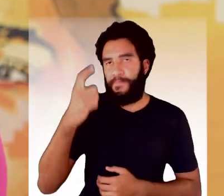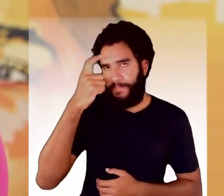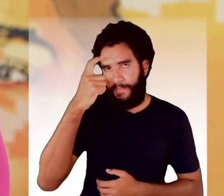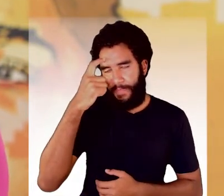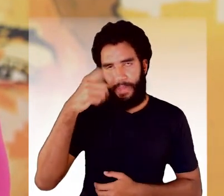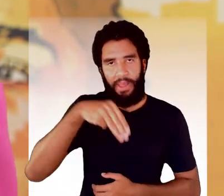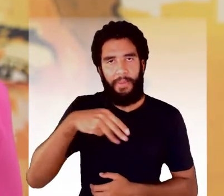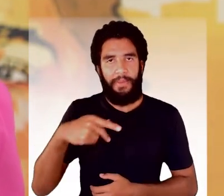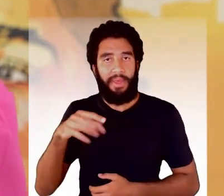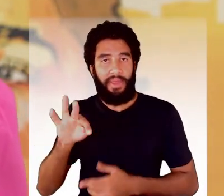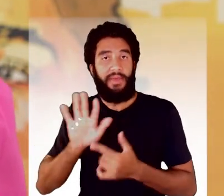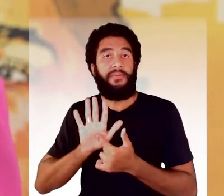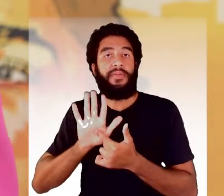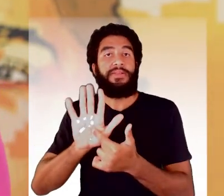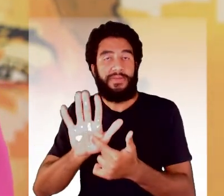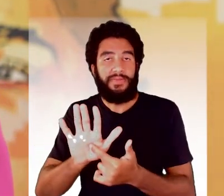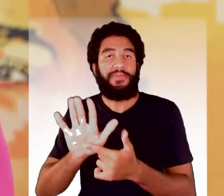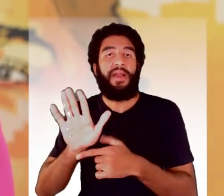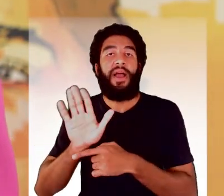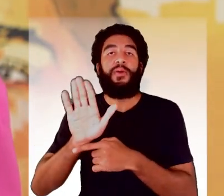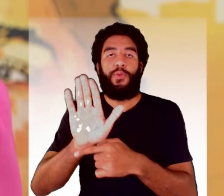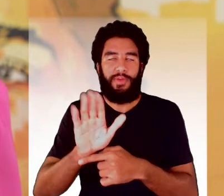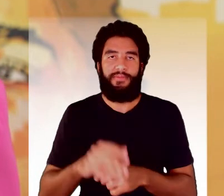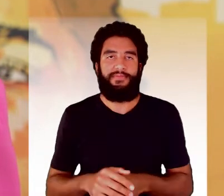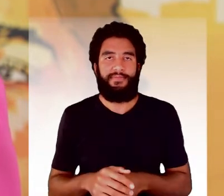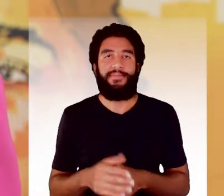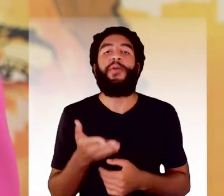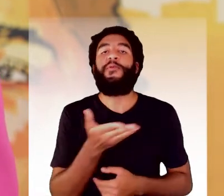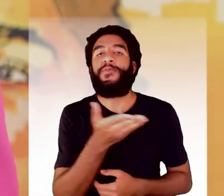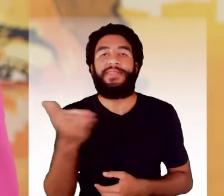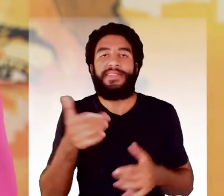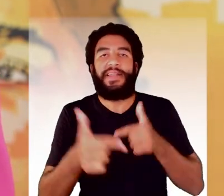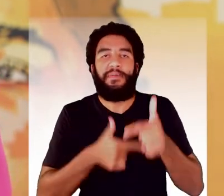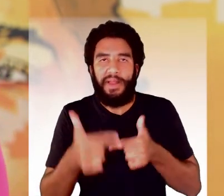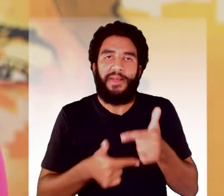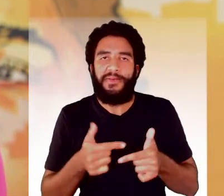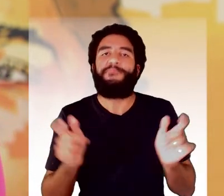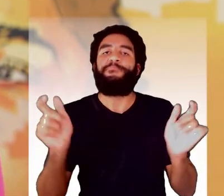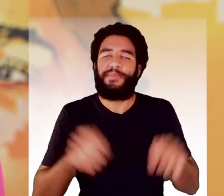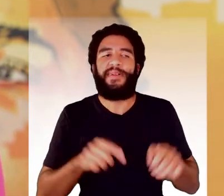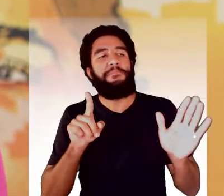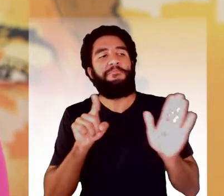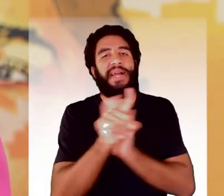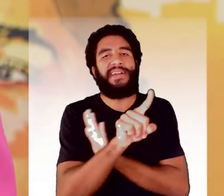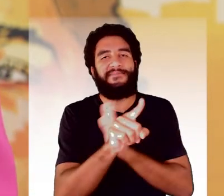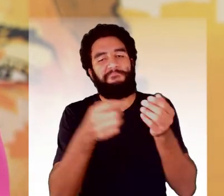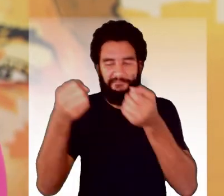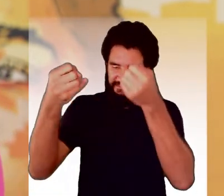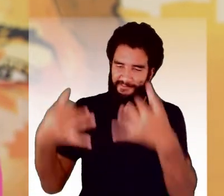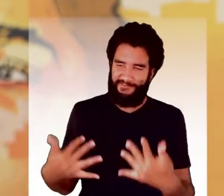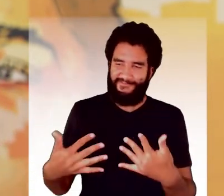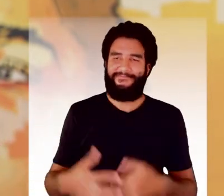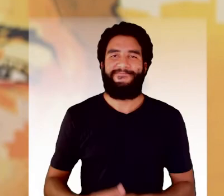em dúvida sobre seus direitos e deveres. Pensando nisso, o MPT vai te ajudar nessa desafiadora missão. Agora é